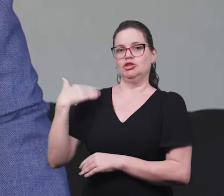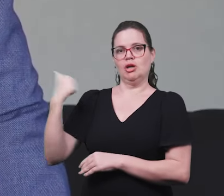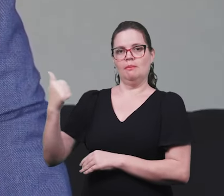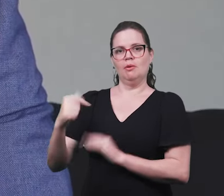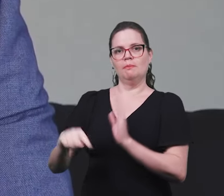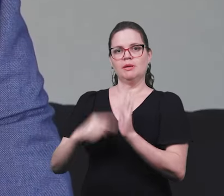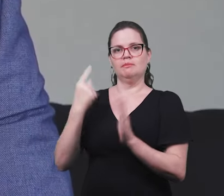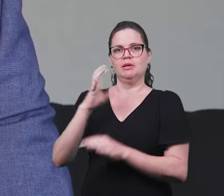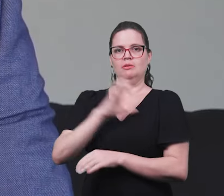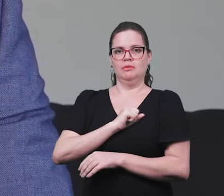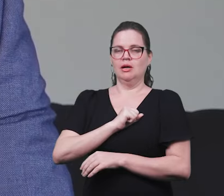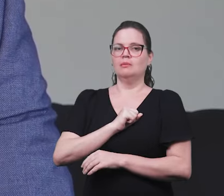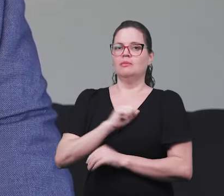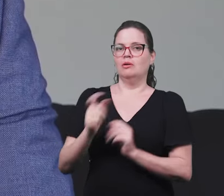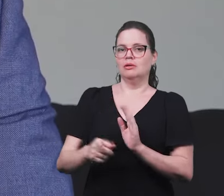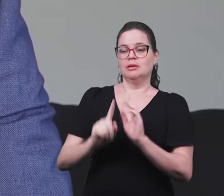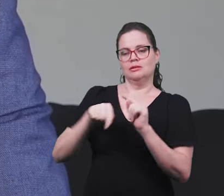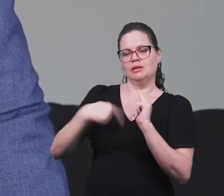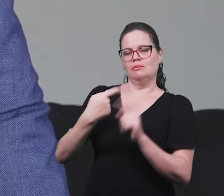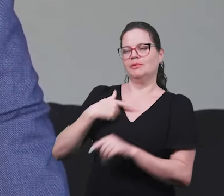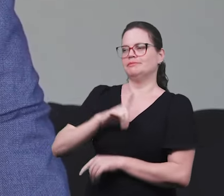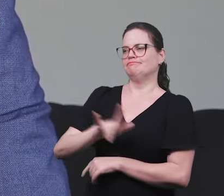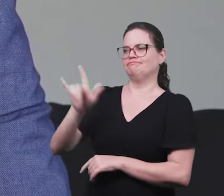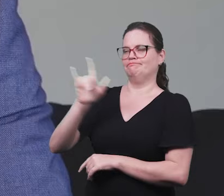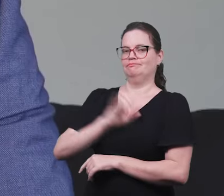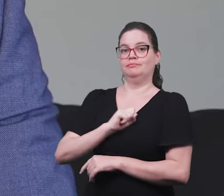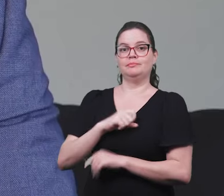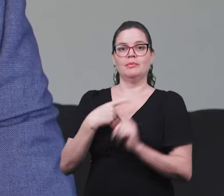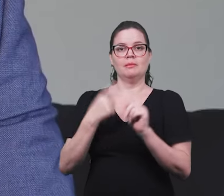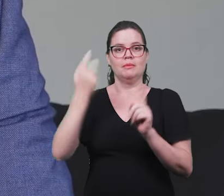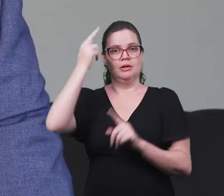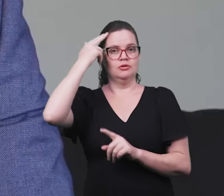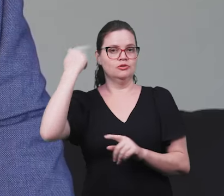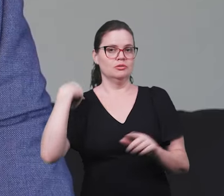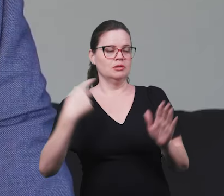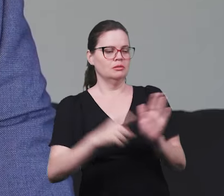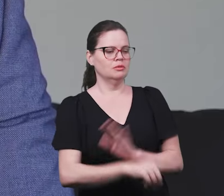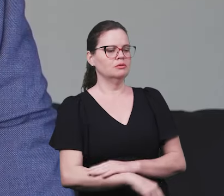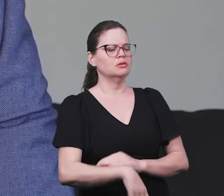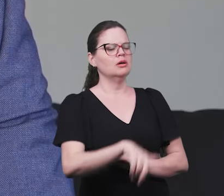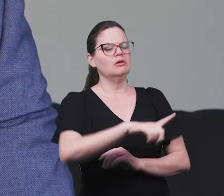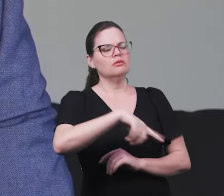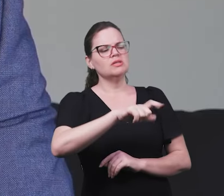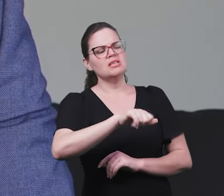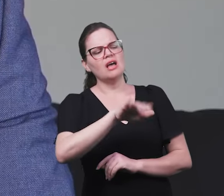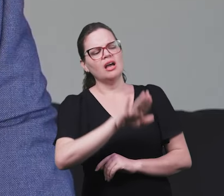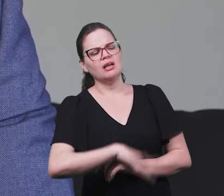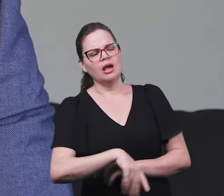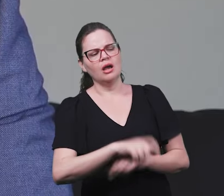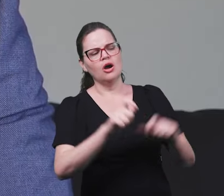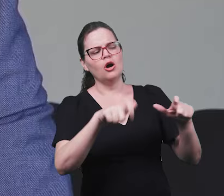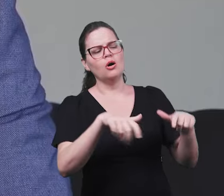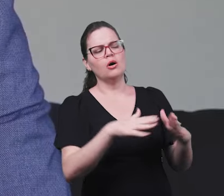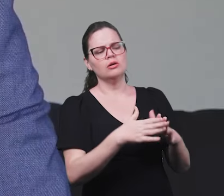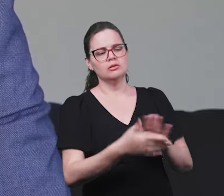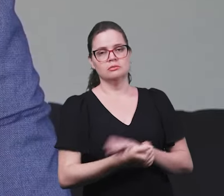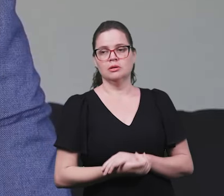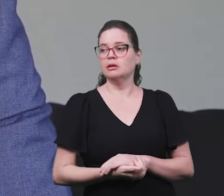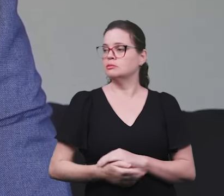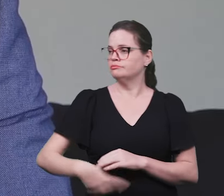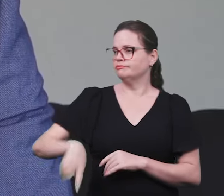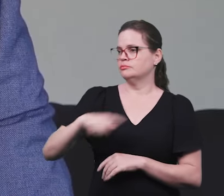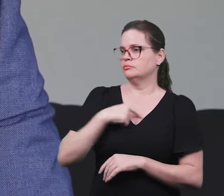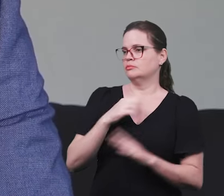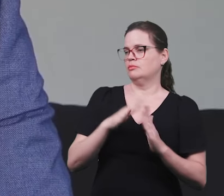também. E José lhe pergunta aos seus irmãos: de onde vocês vieram? De onde vocês são? E eles responderam: somos de